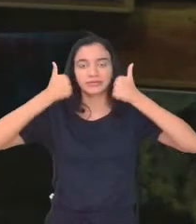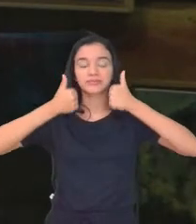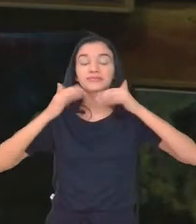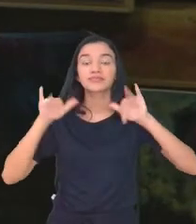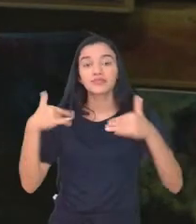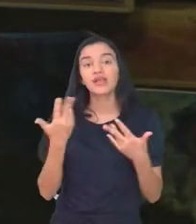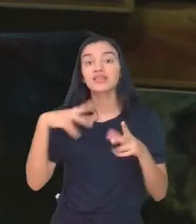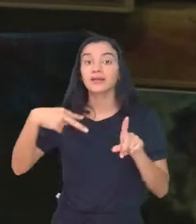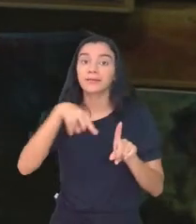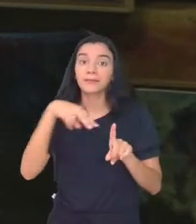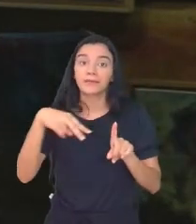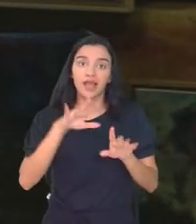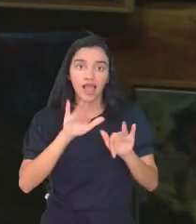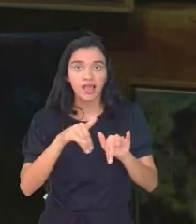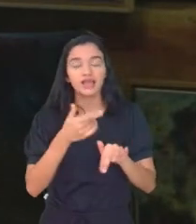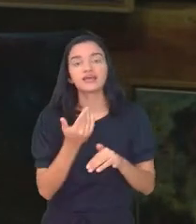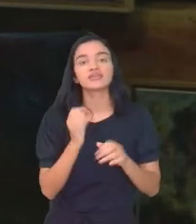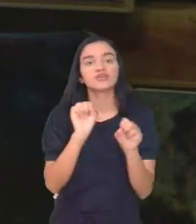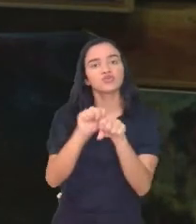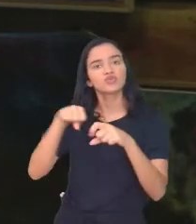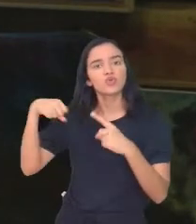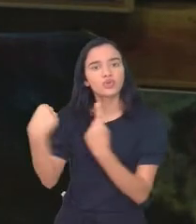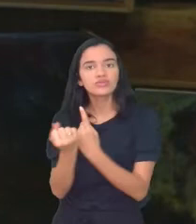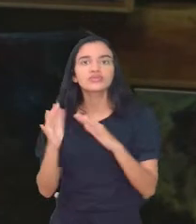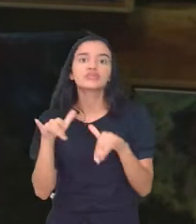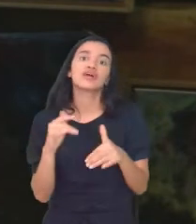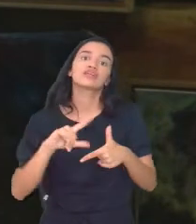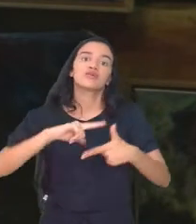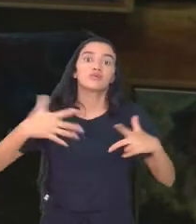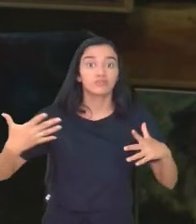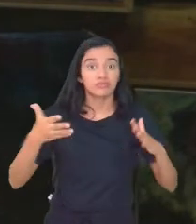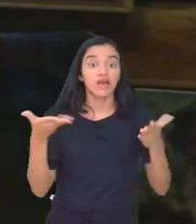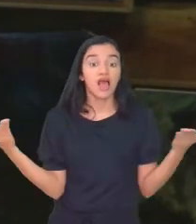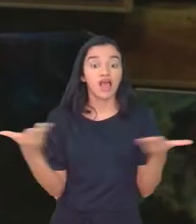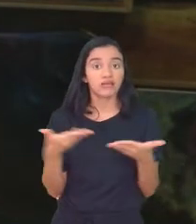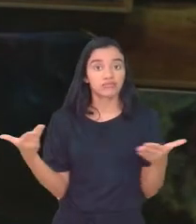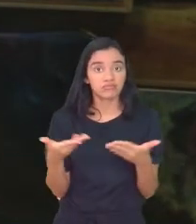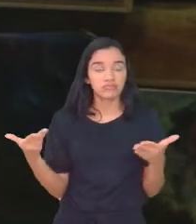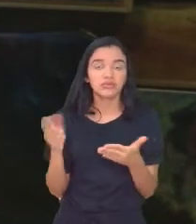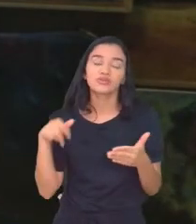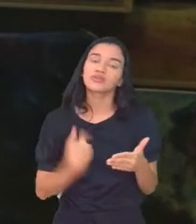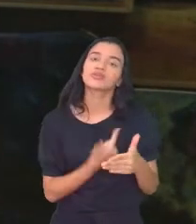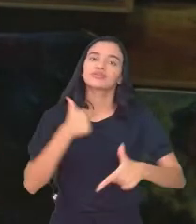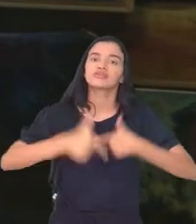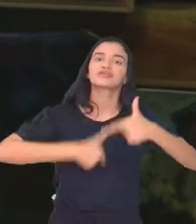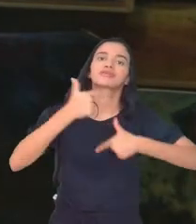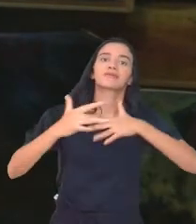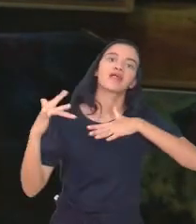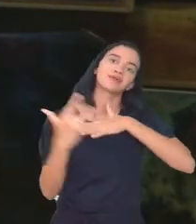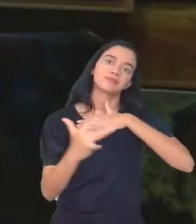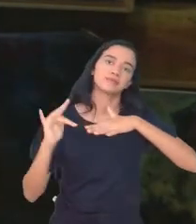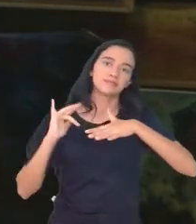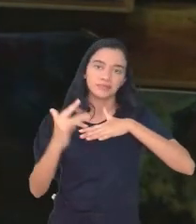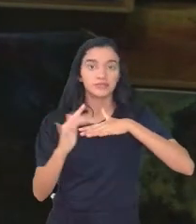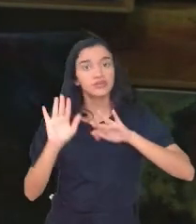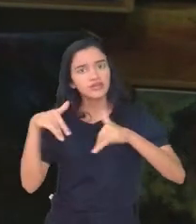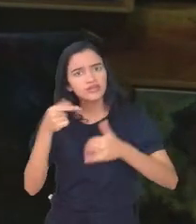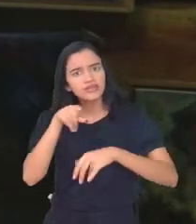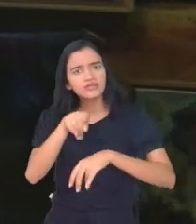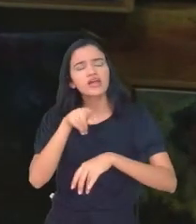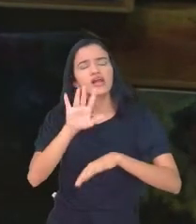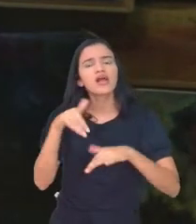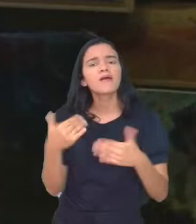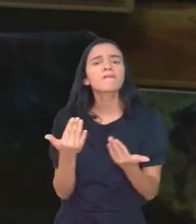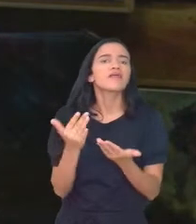dessa perspectiva da sociedade mais moderna, Sim. mais atual, a gente Isso. trabalha muito com redes sociais. Então o senhor Correto.